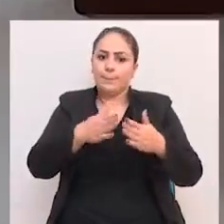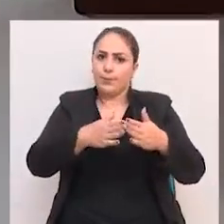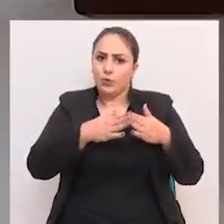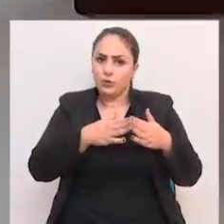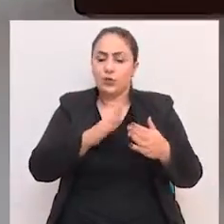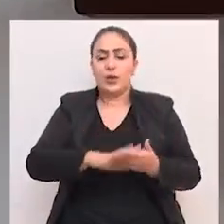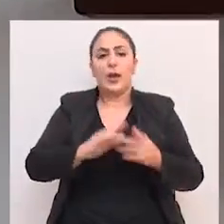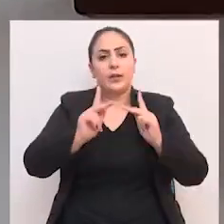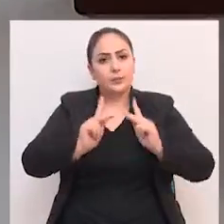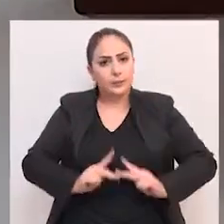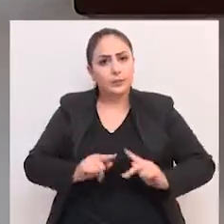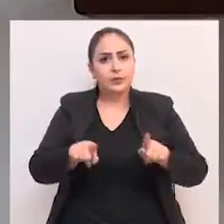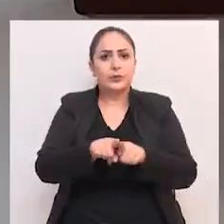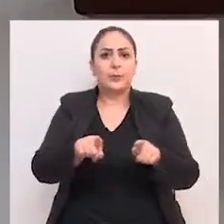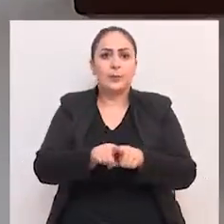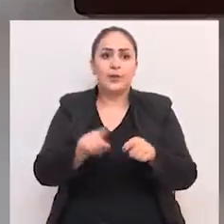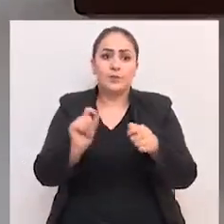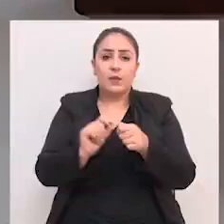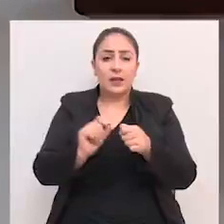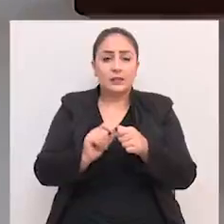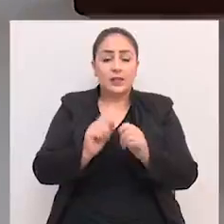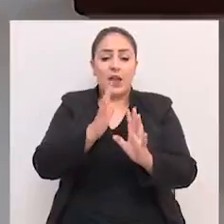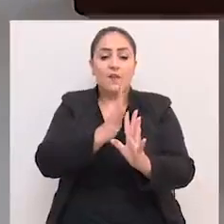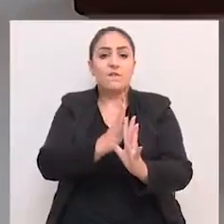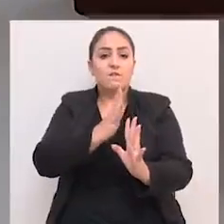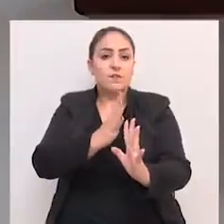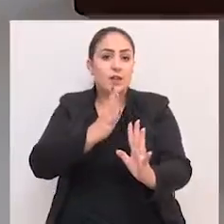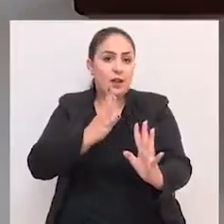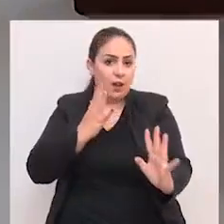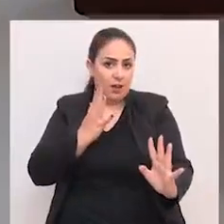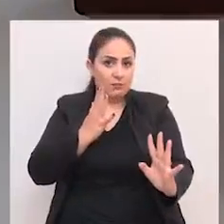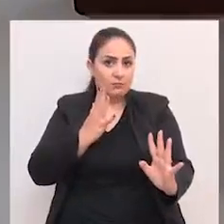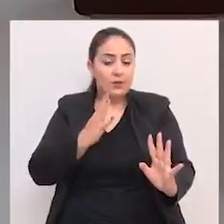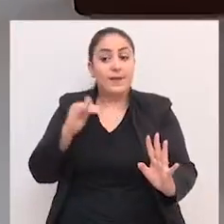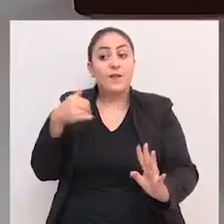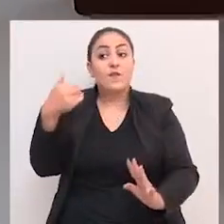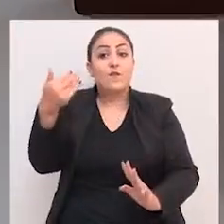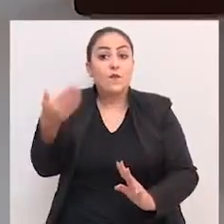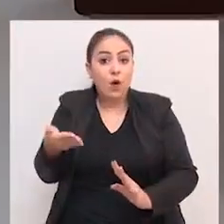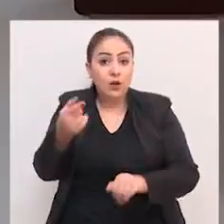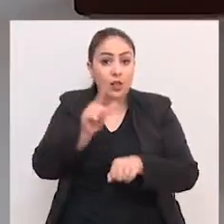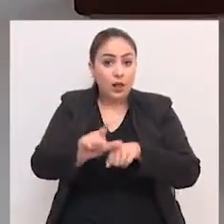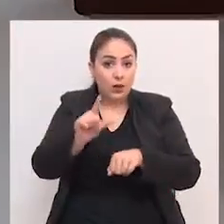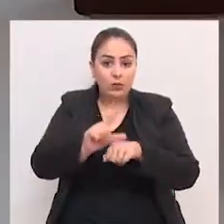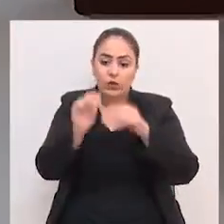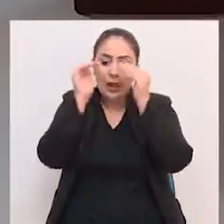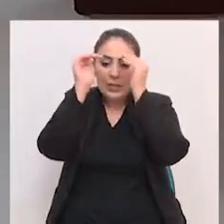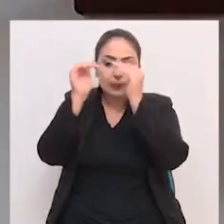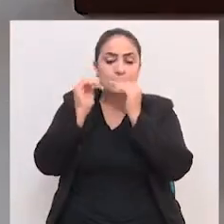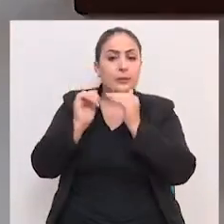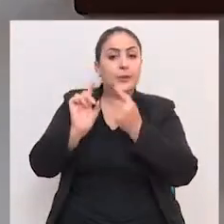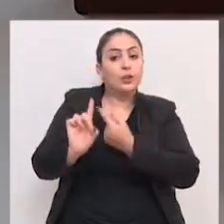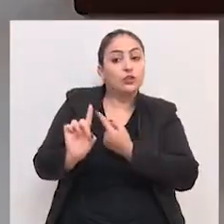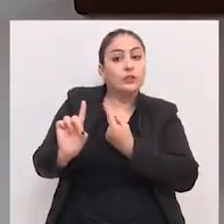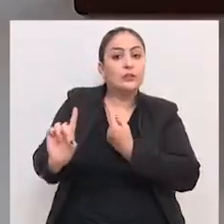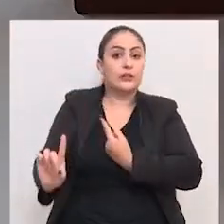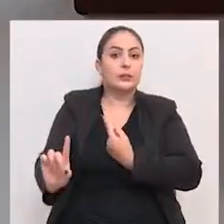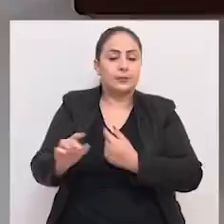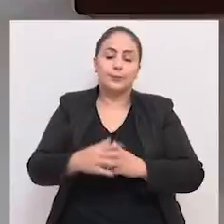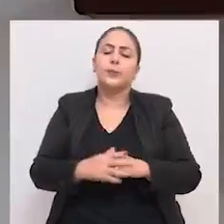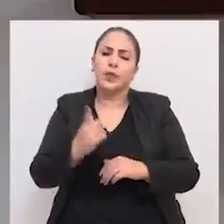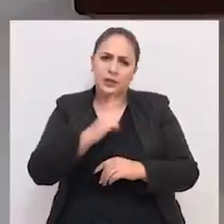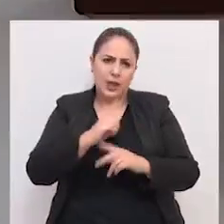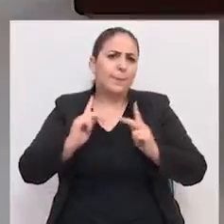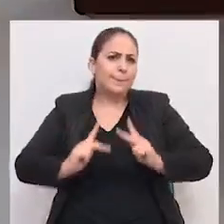protegidos, e as pessoas fazem fila, então, para o lado de fora e respeitando esse